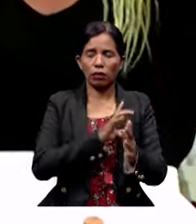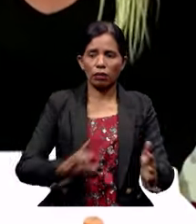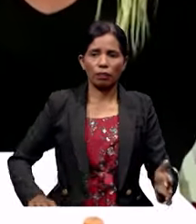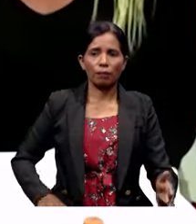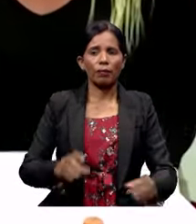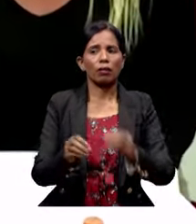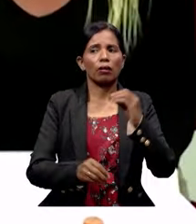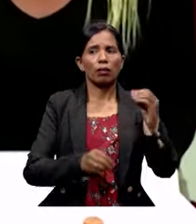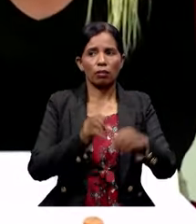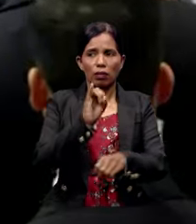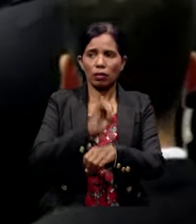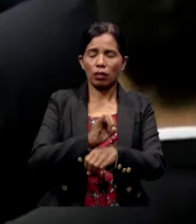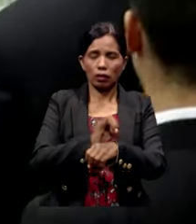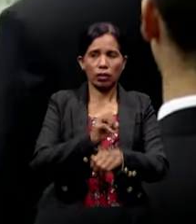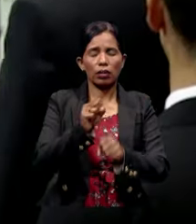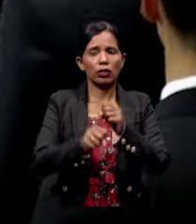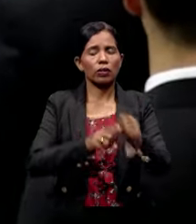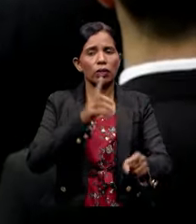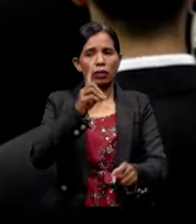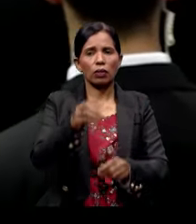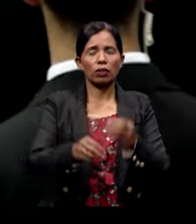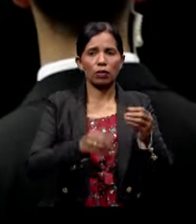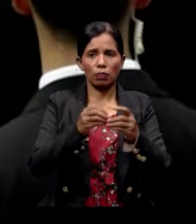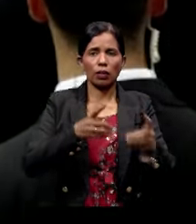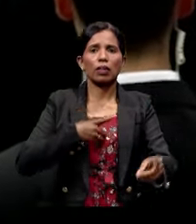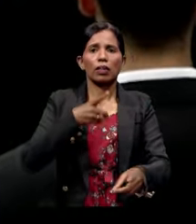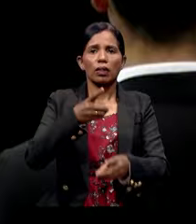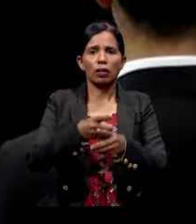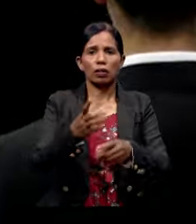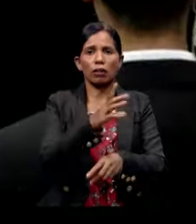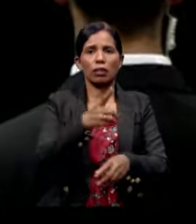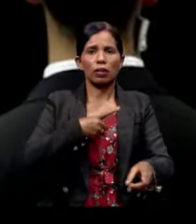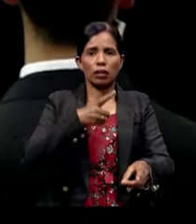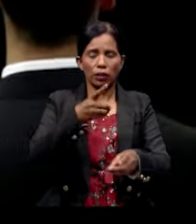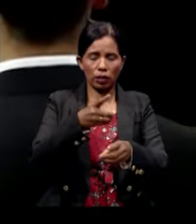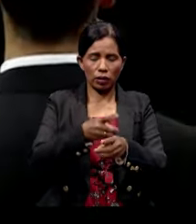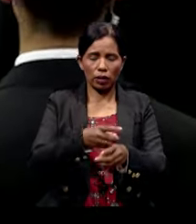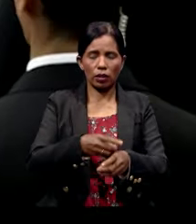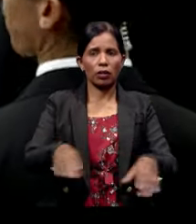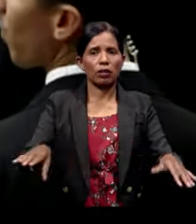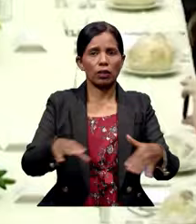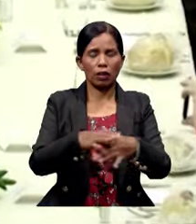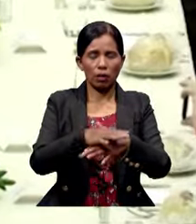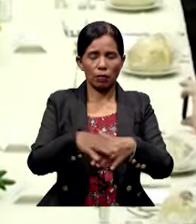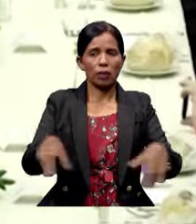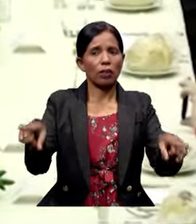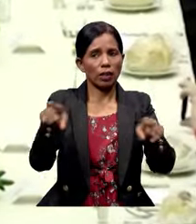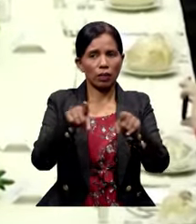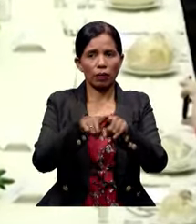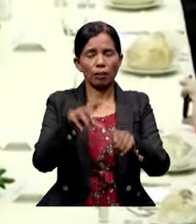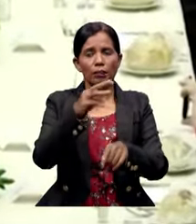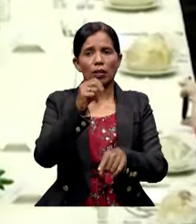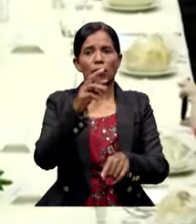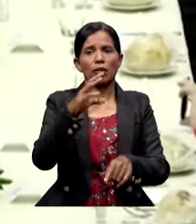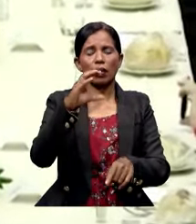Relaciona o papel da Igreja e a sociedade com o direito civil no mostro direito do casamento ou sexo igualitário. Marcos